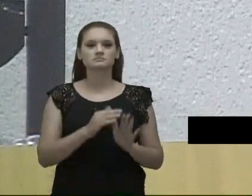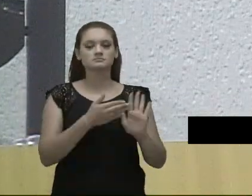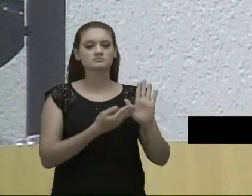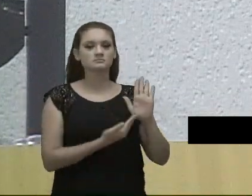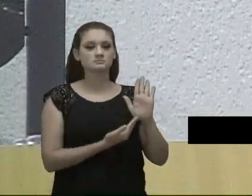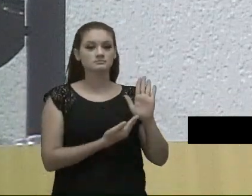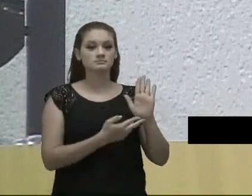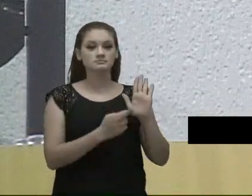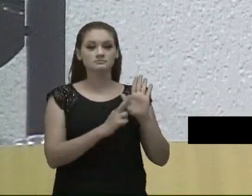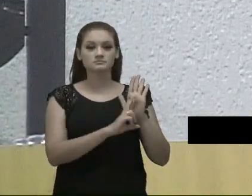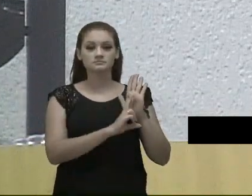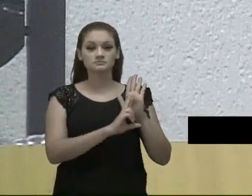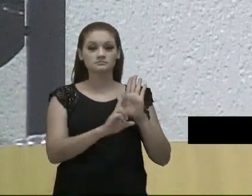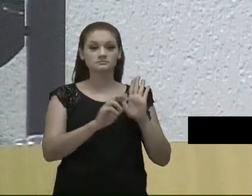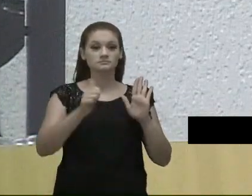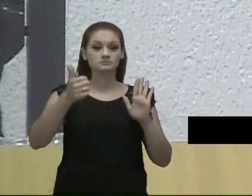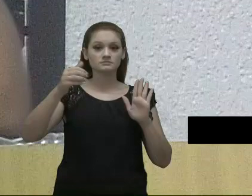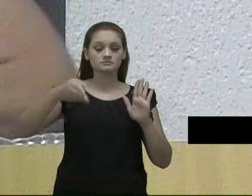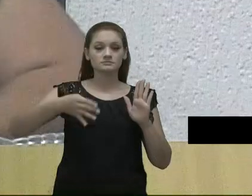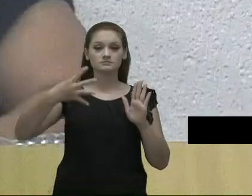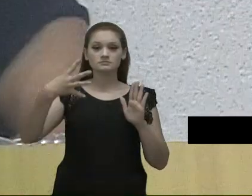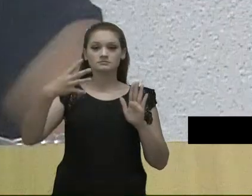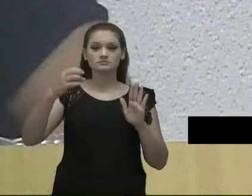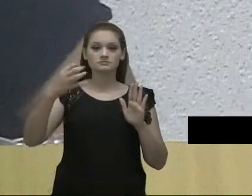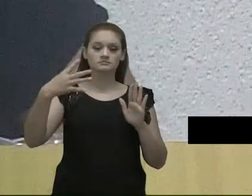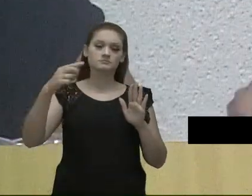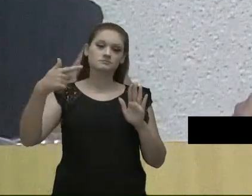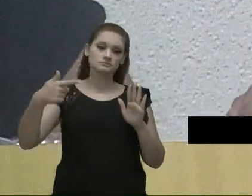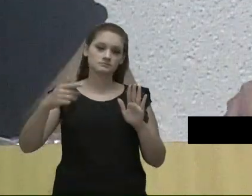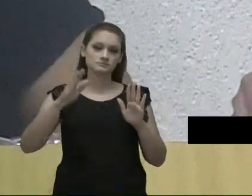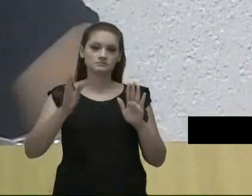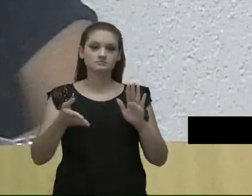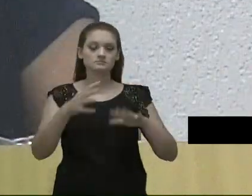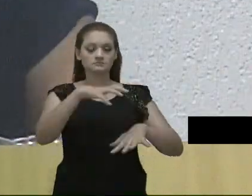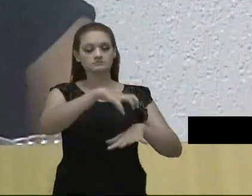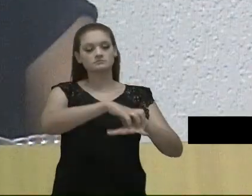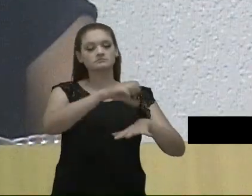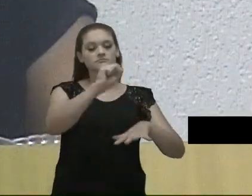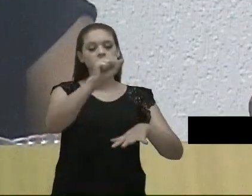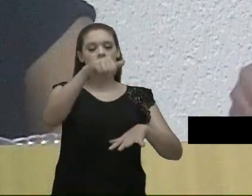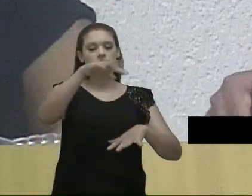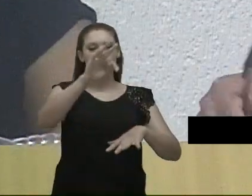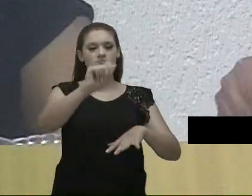temos 1.442 na Santa Helena e